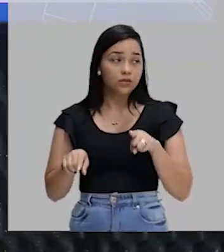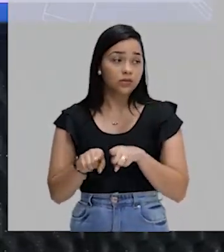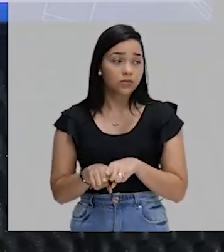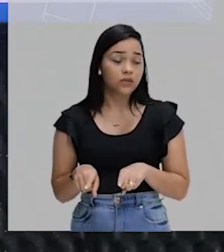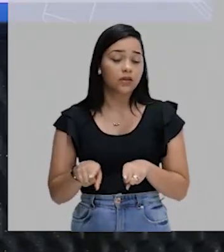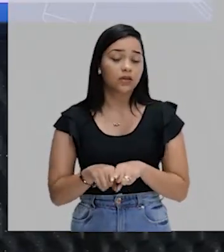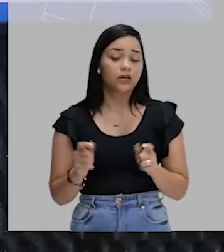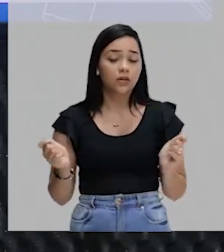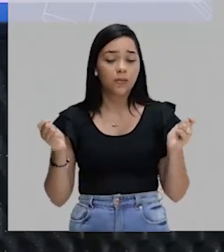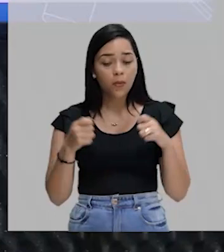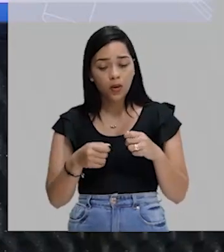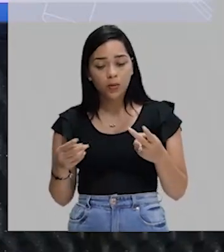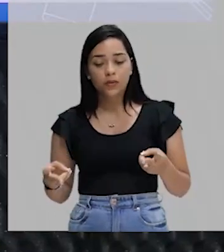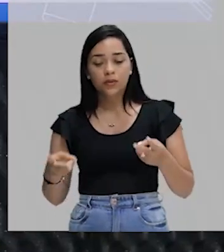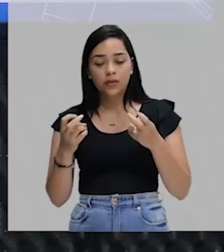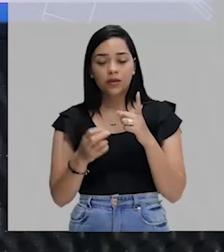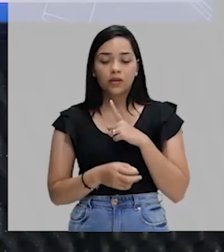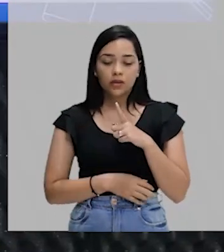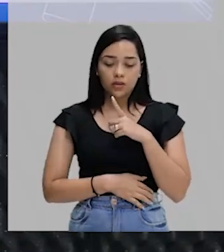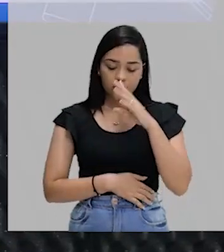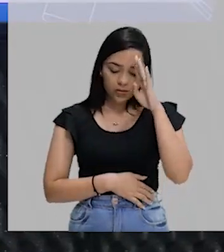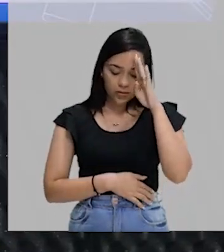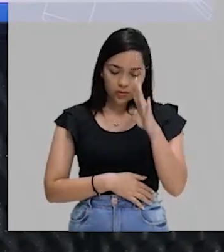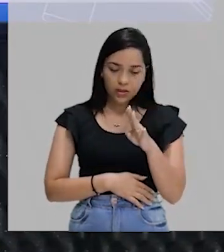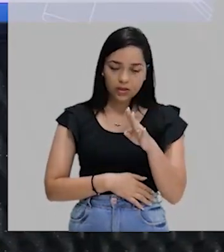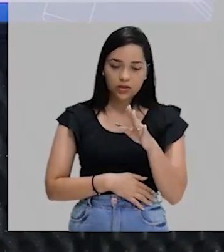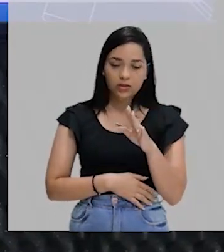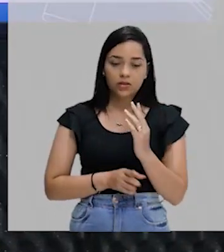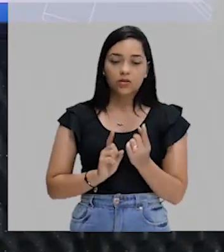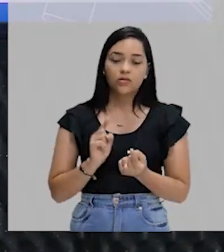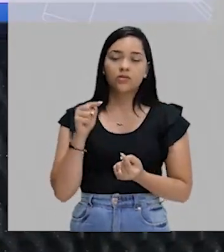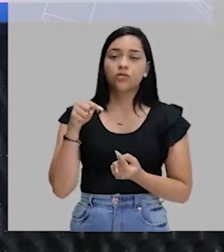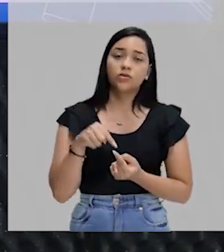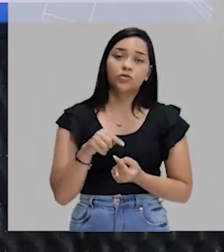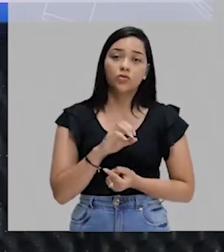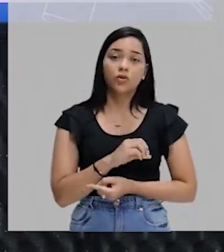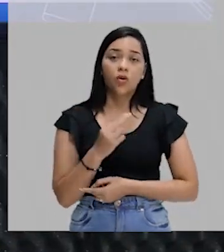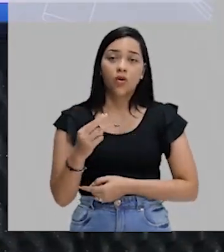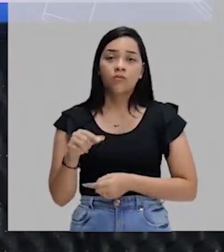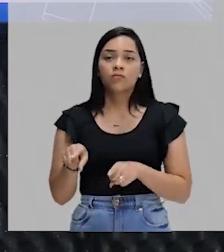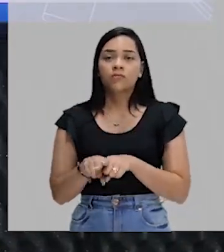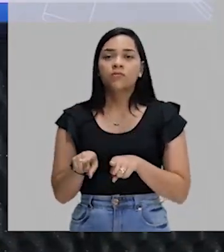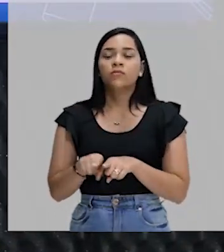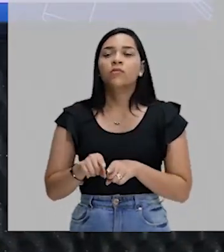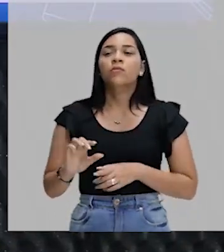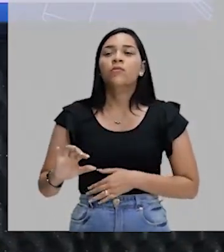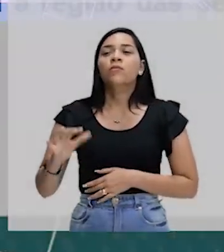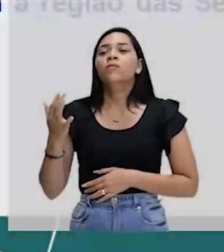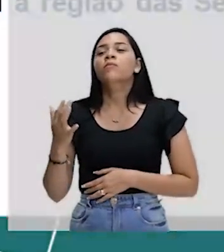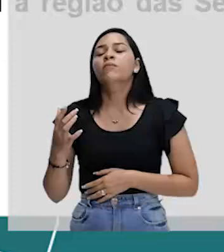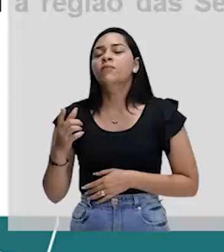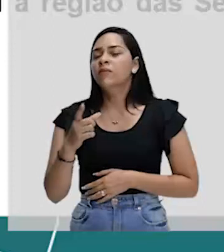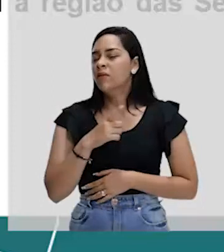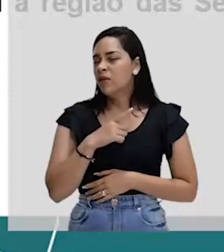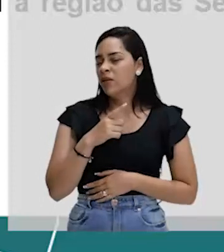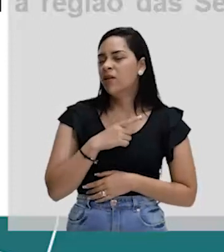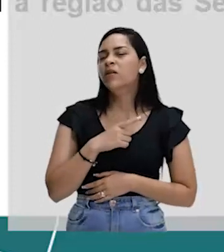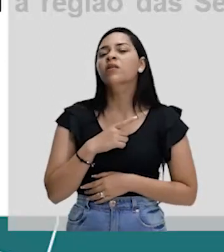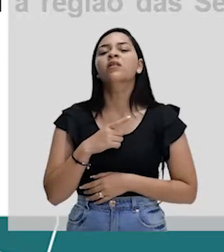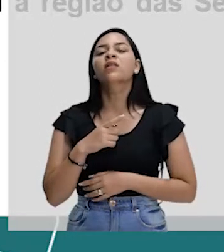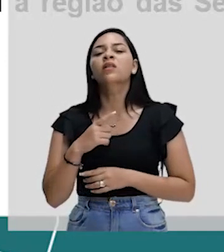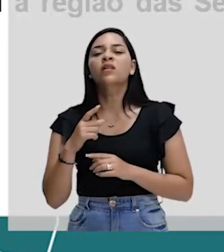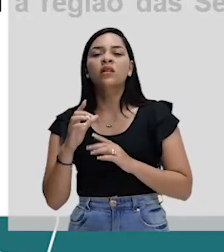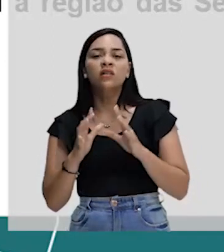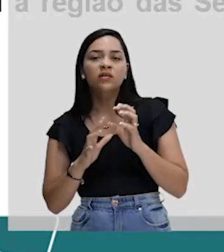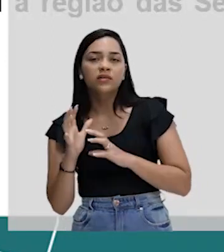você observa os principais motivos ou mesmo acontecimentos que cercam essa guerra,